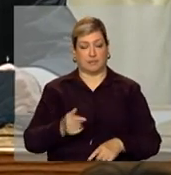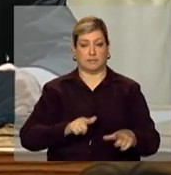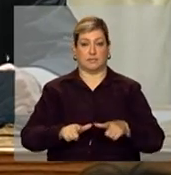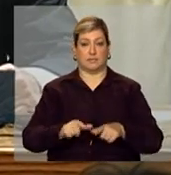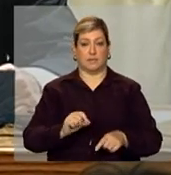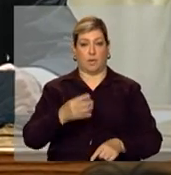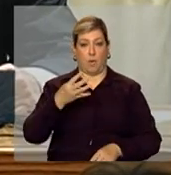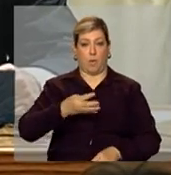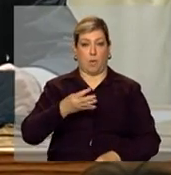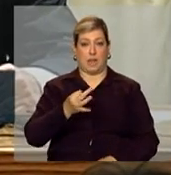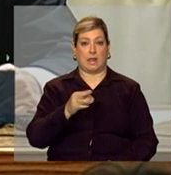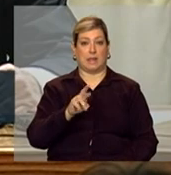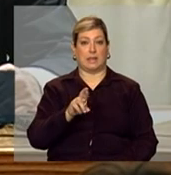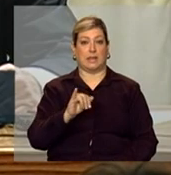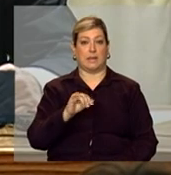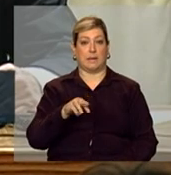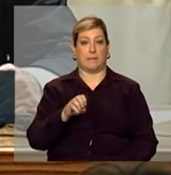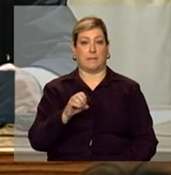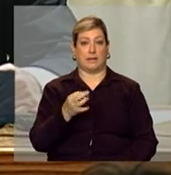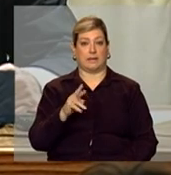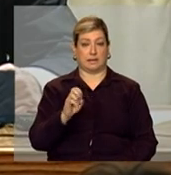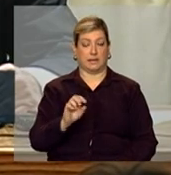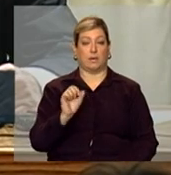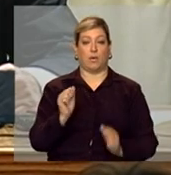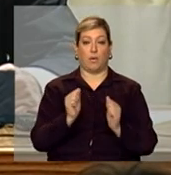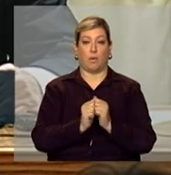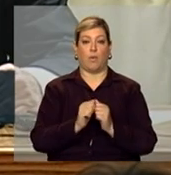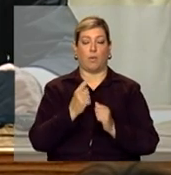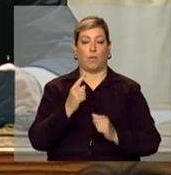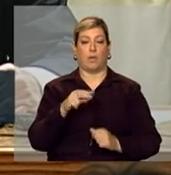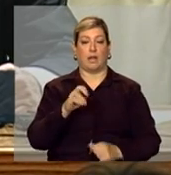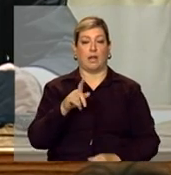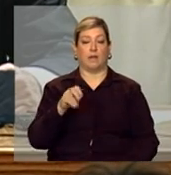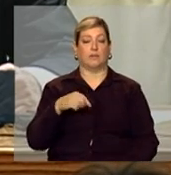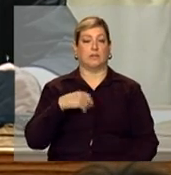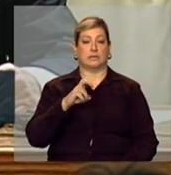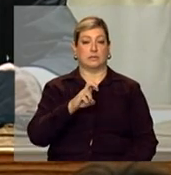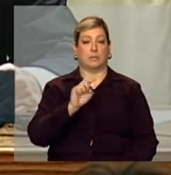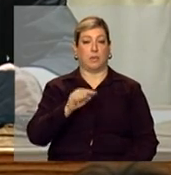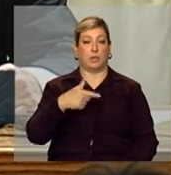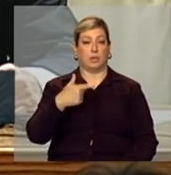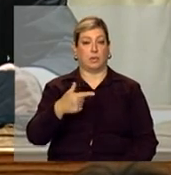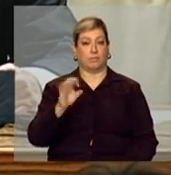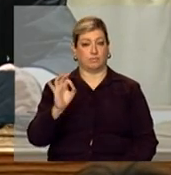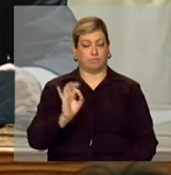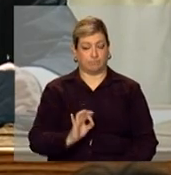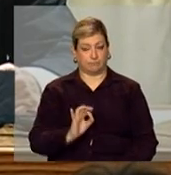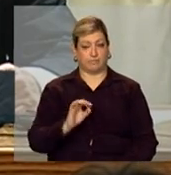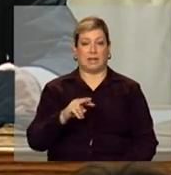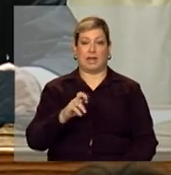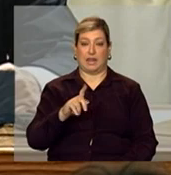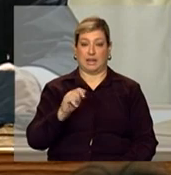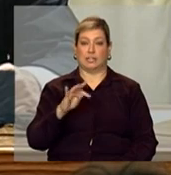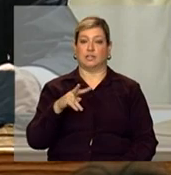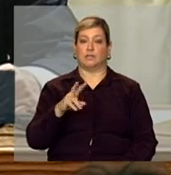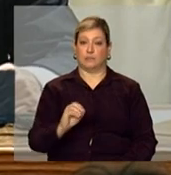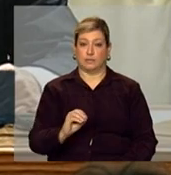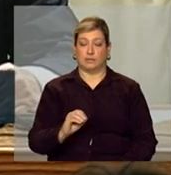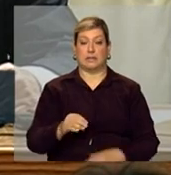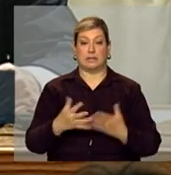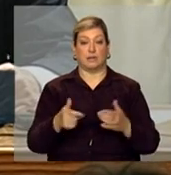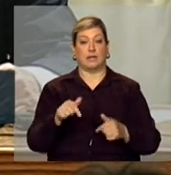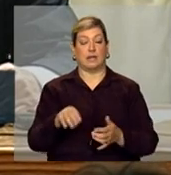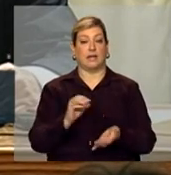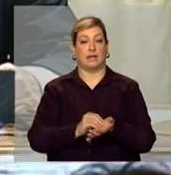quarto trimestre com um negativo de 5.2 então ainda o